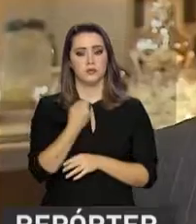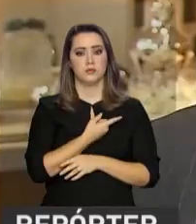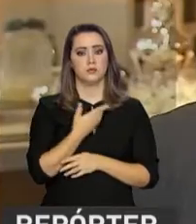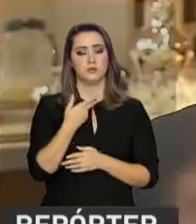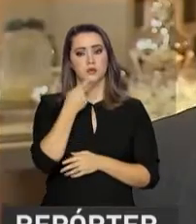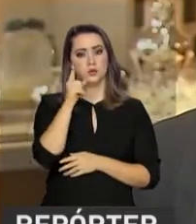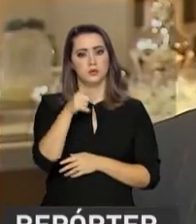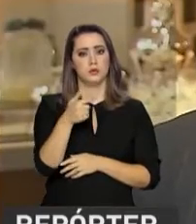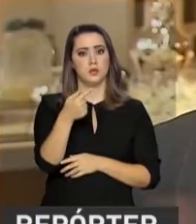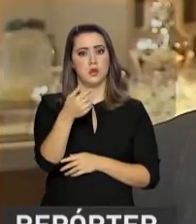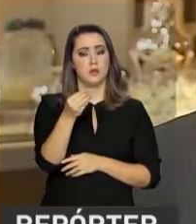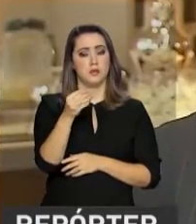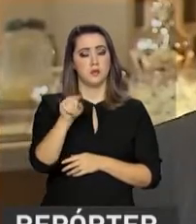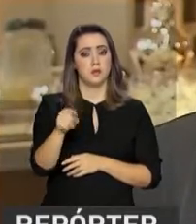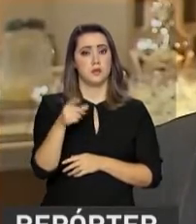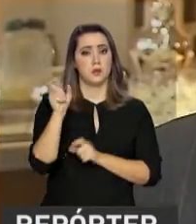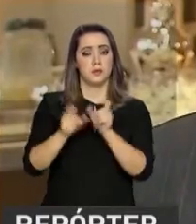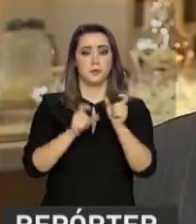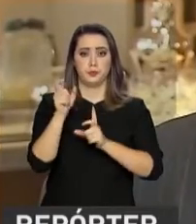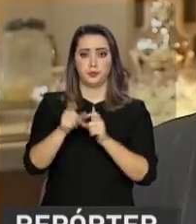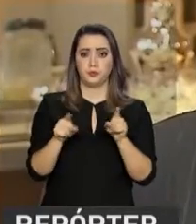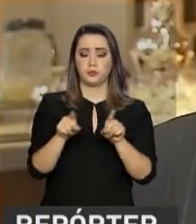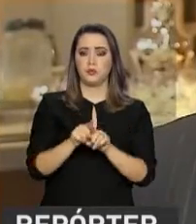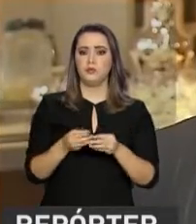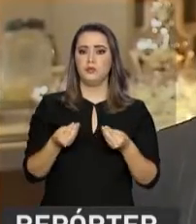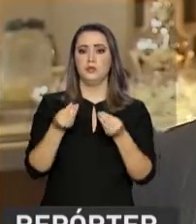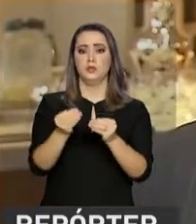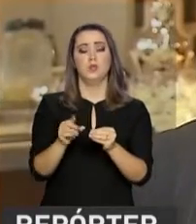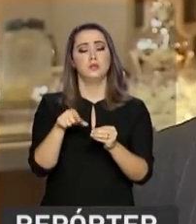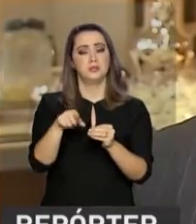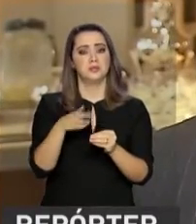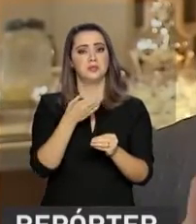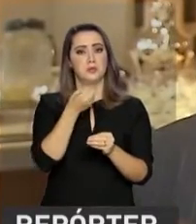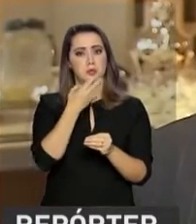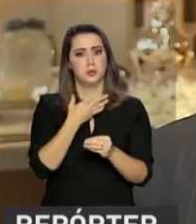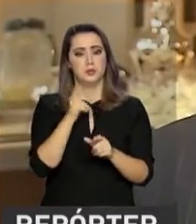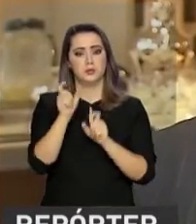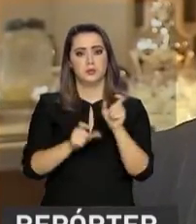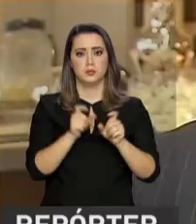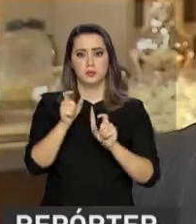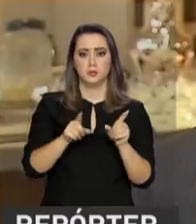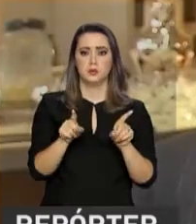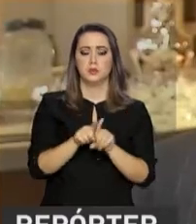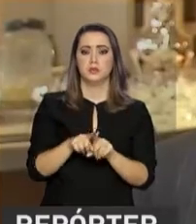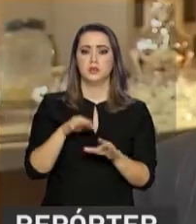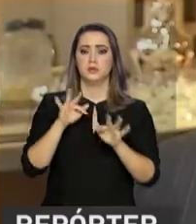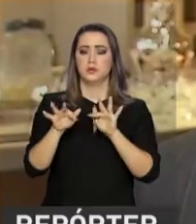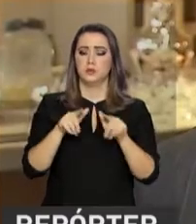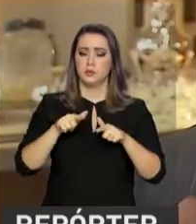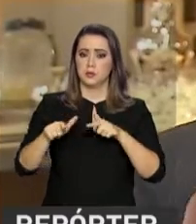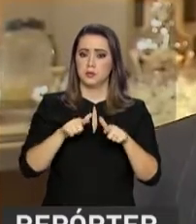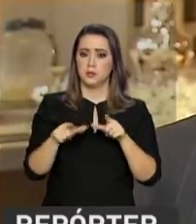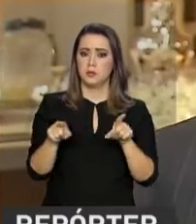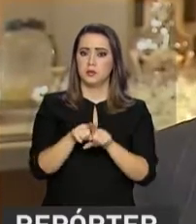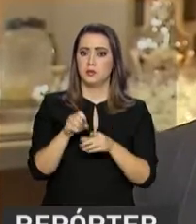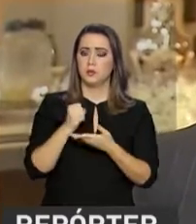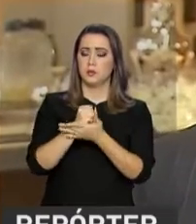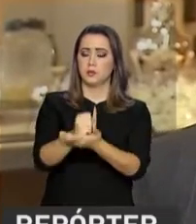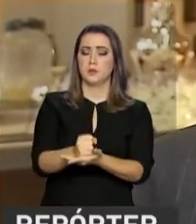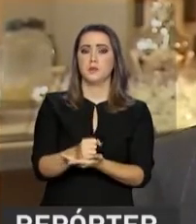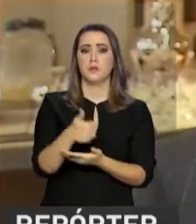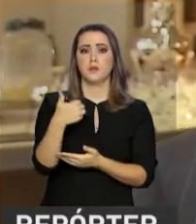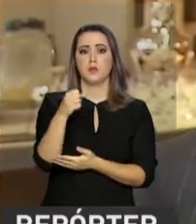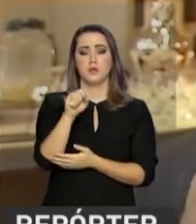aí 700 mil pessoas que foram beneficiadas. Nós estamos trabalhando também agora para entregar essas 18